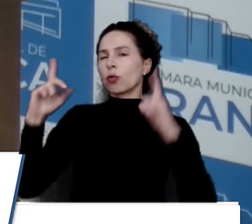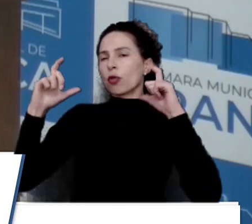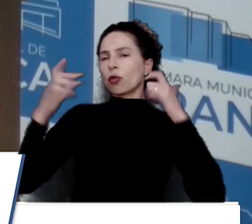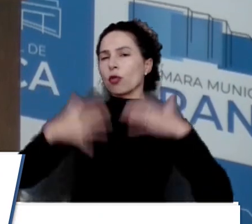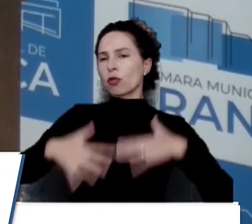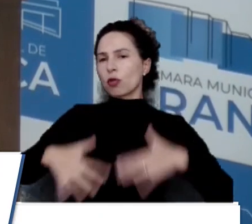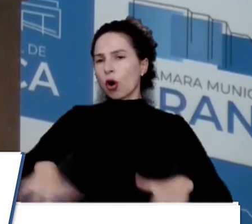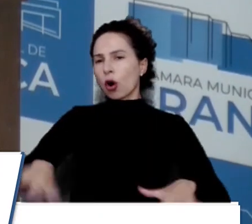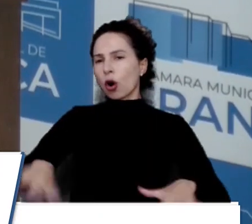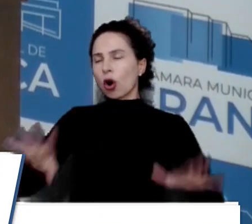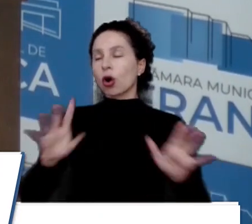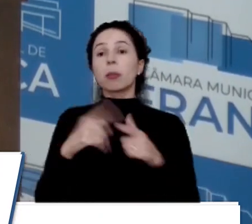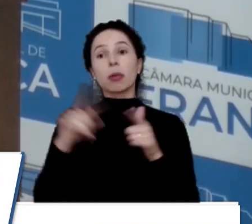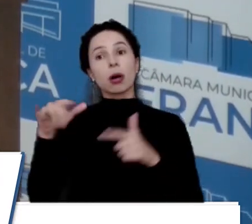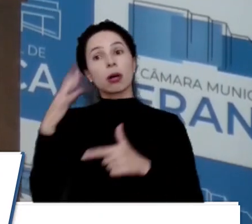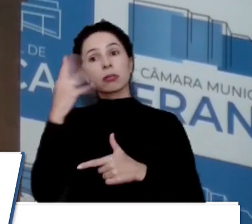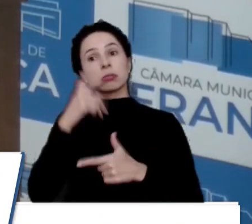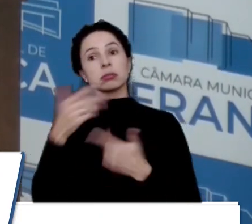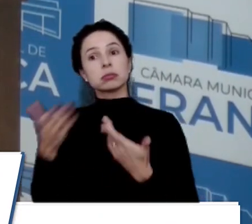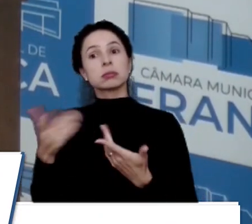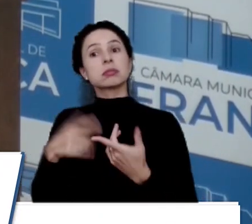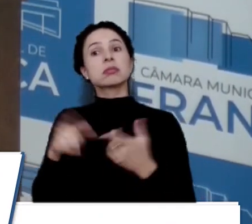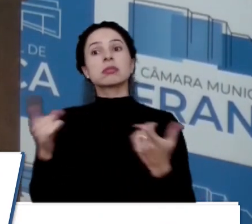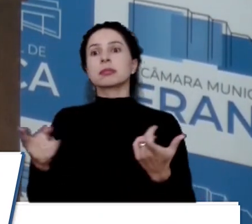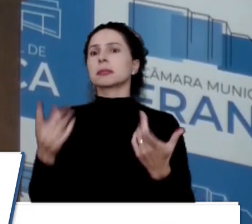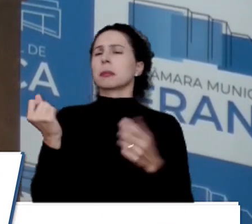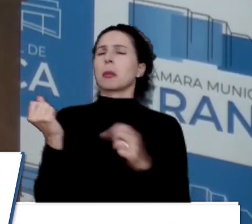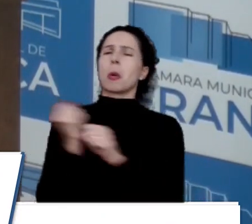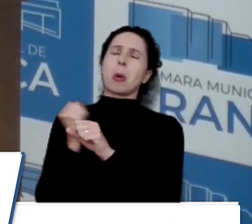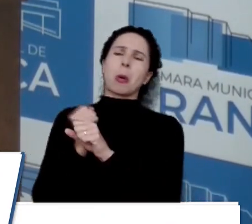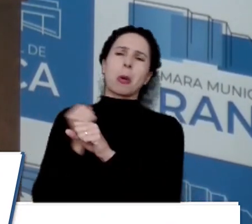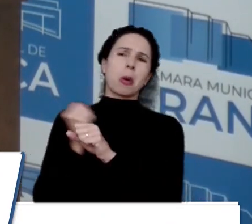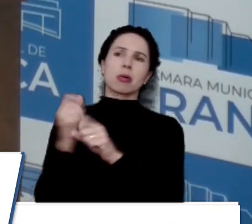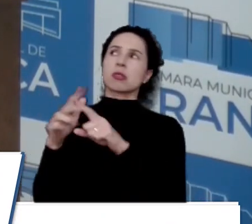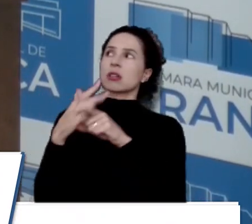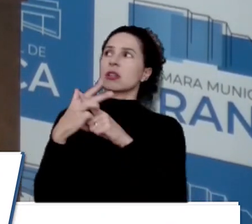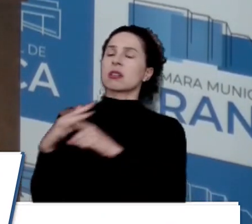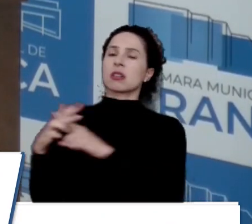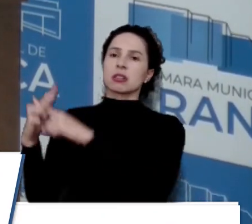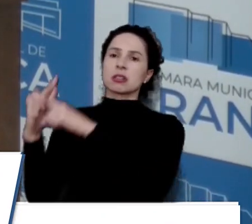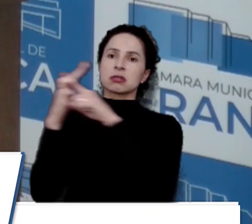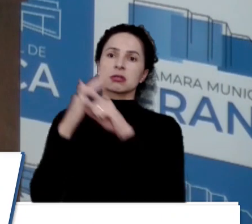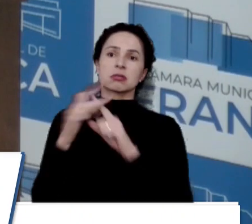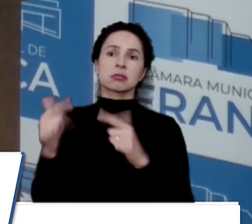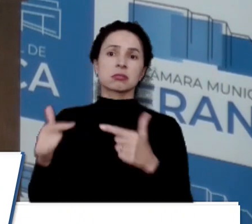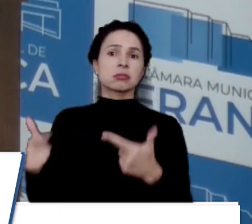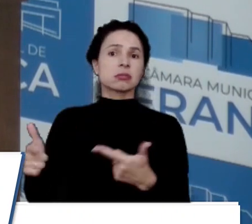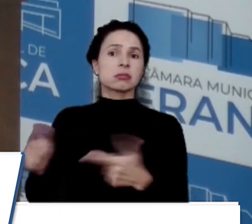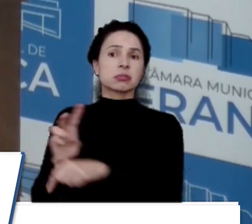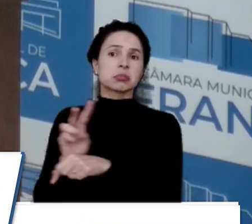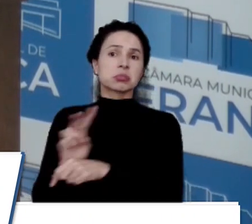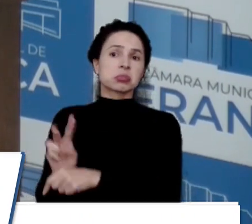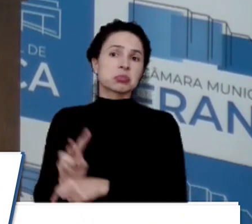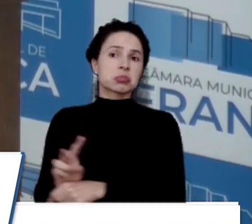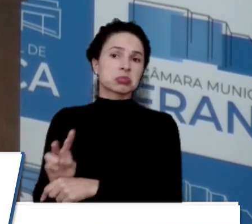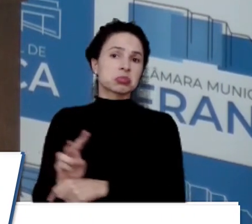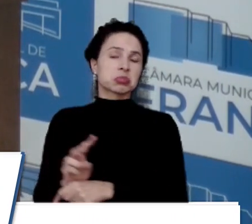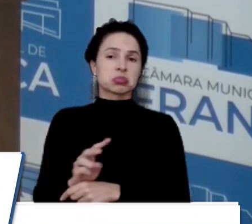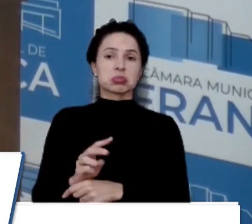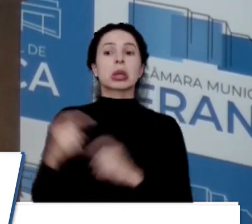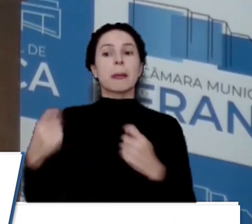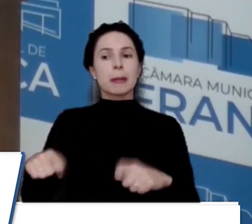porque ficou bonito só que há muitos anos não dá manutenção nesse local né que precisa